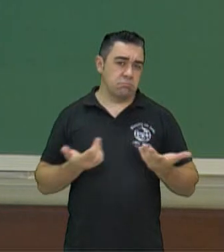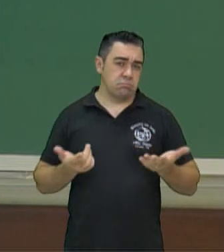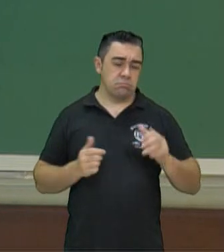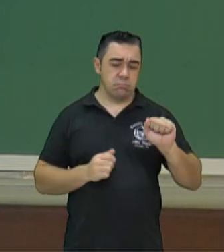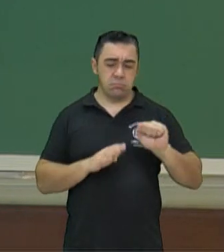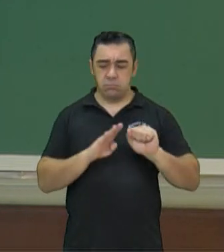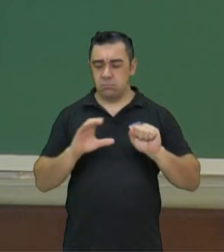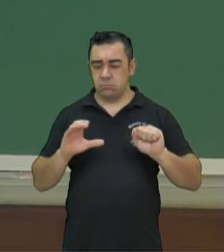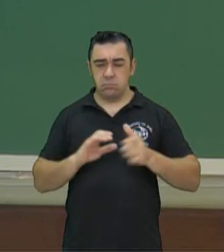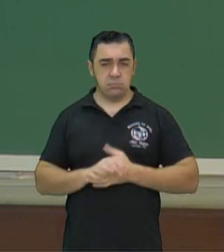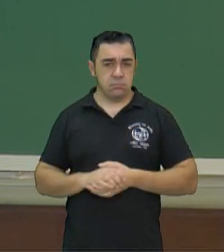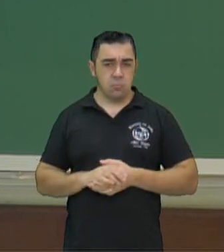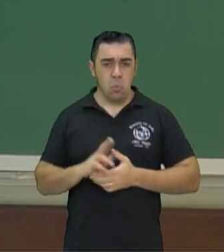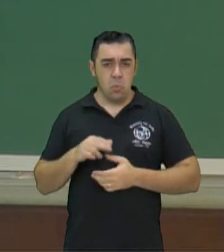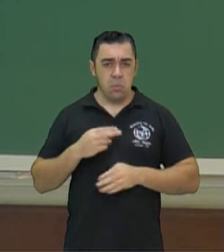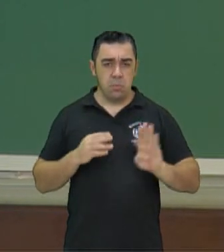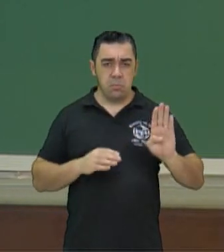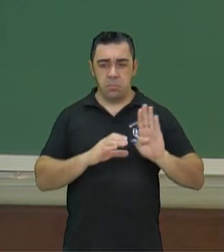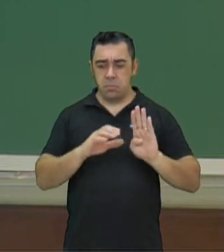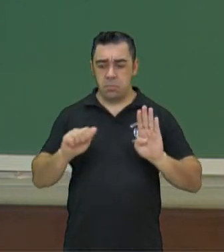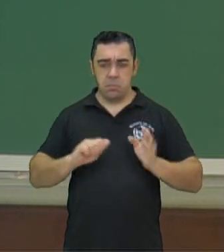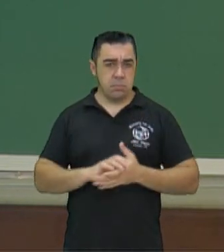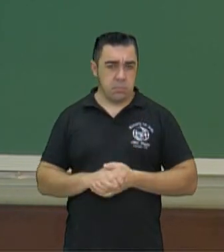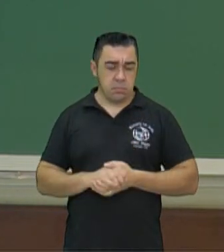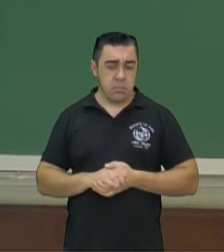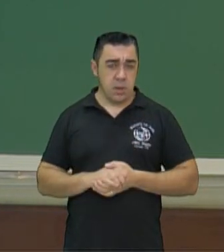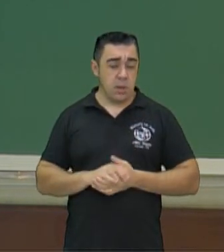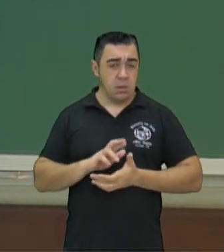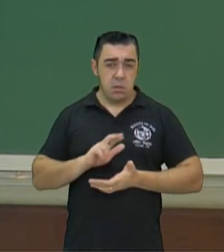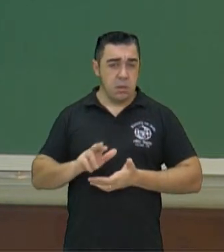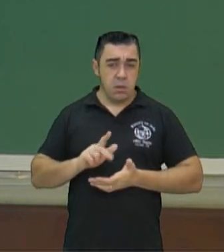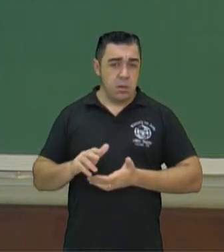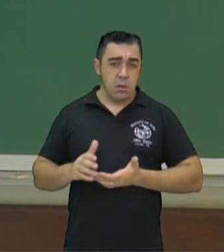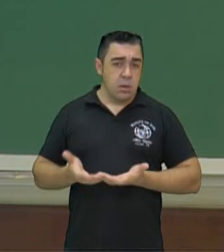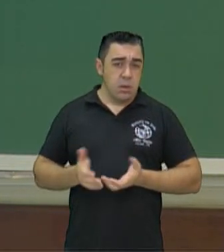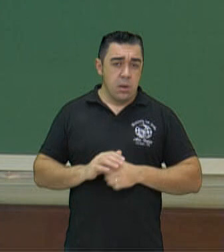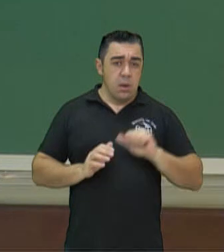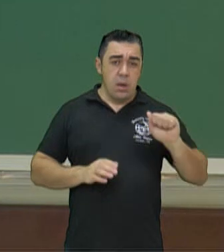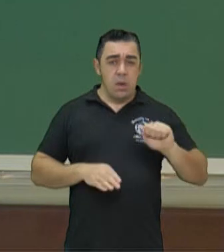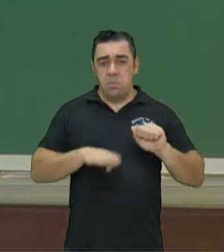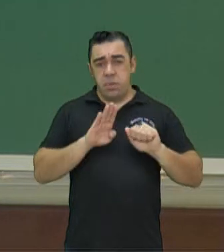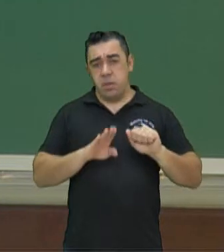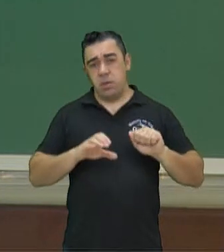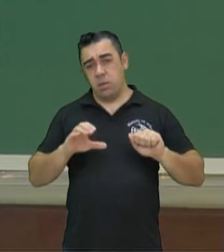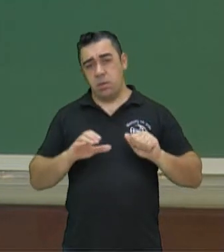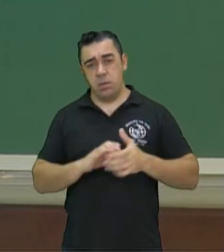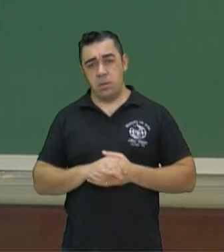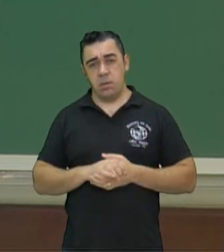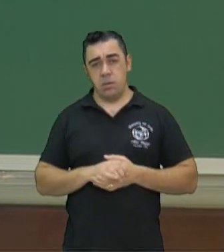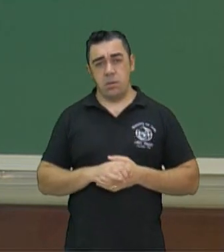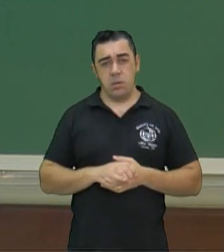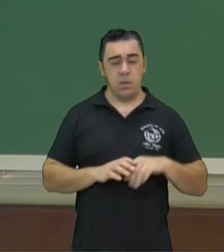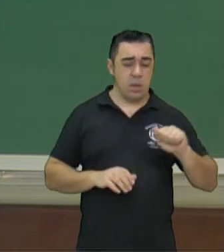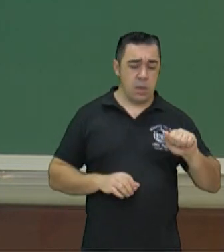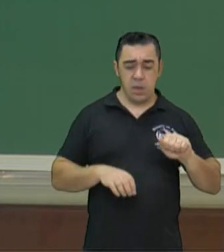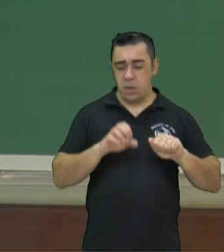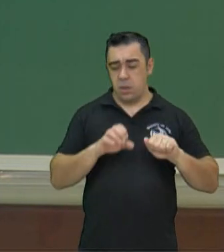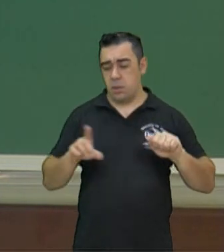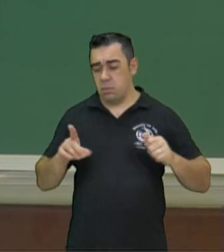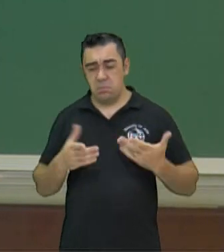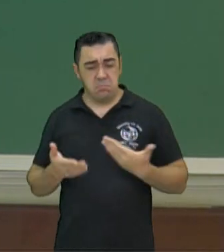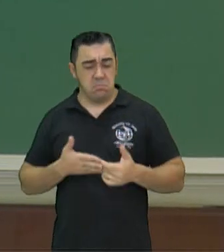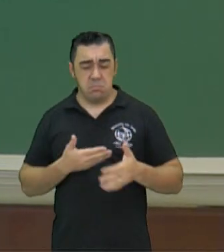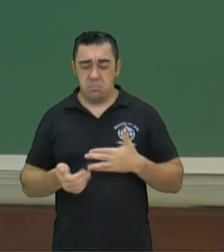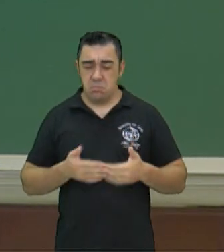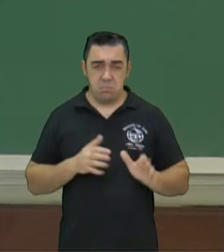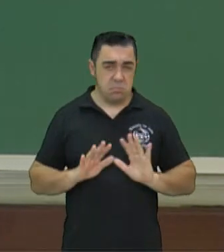de escolher essas pessoas? Não. Importa se primeiro eu escolho A, depois eu escolho E, depois escolho D?